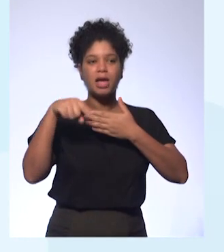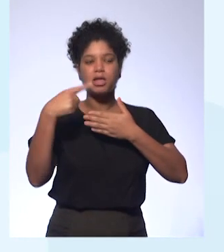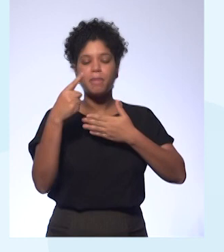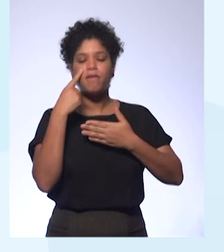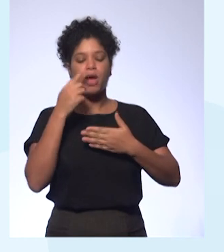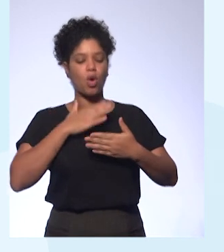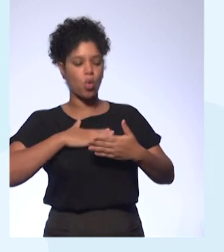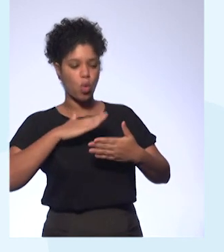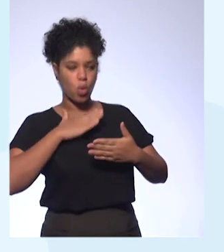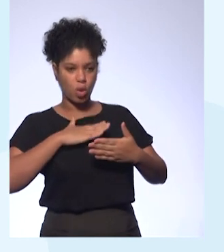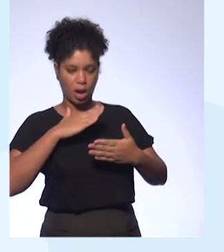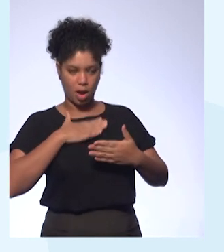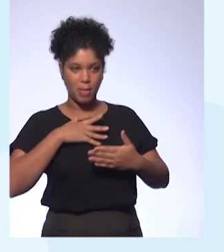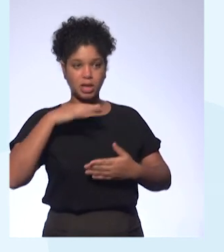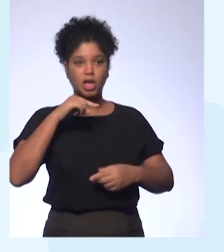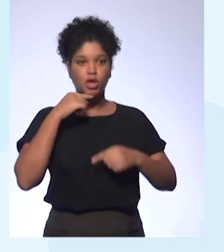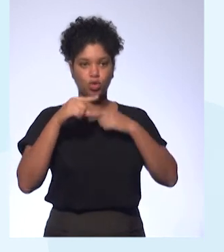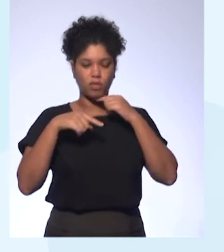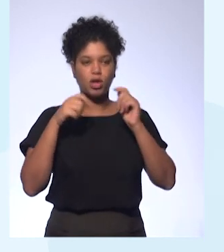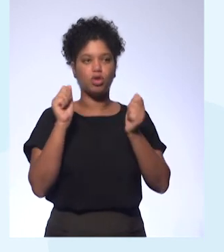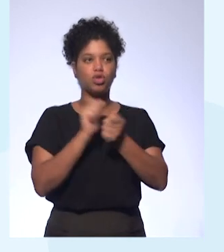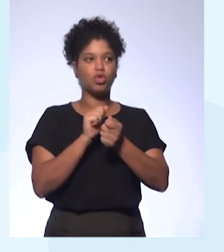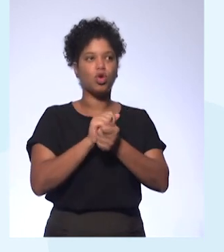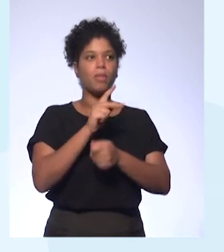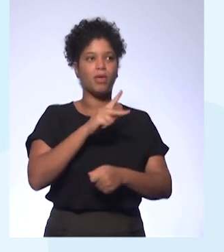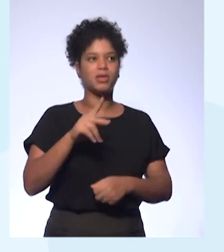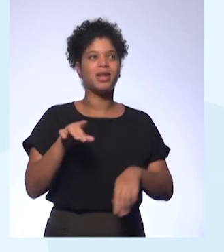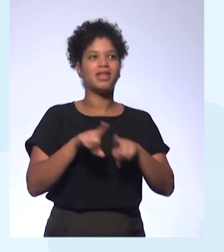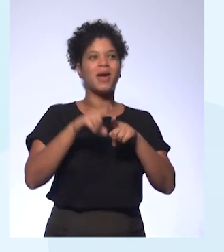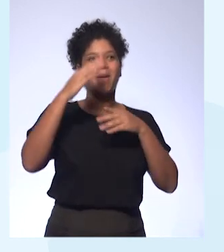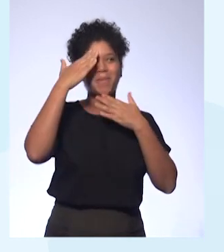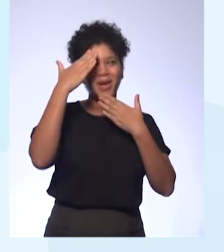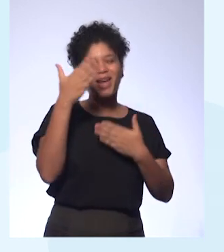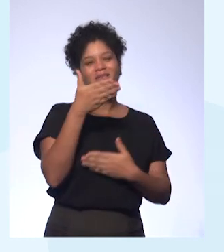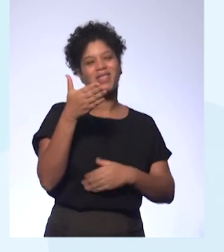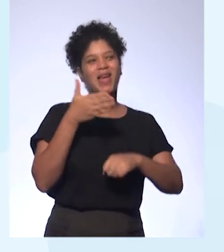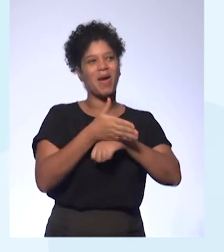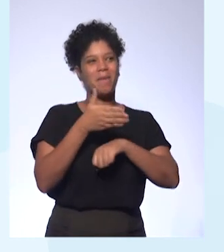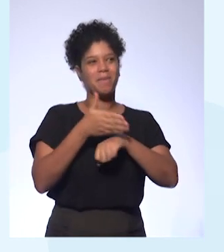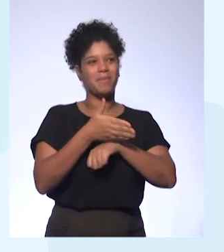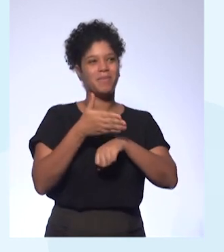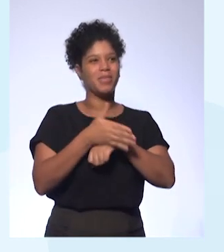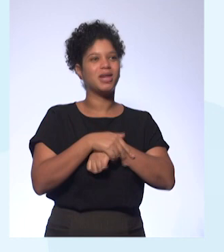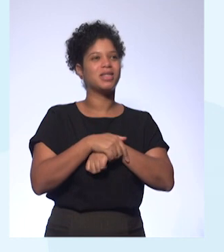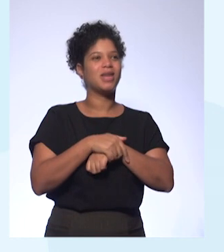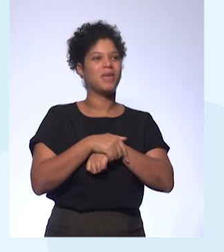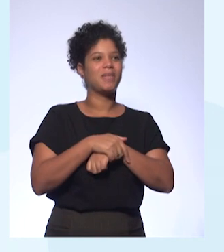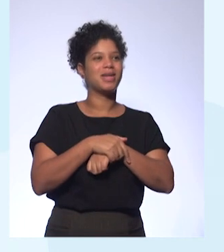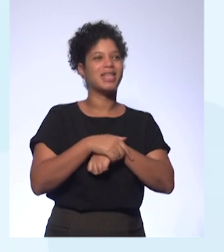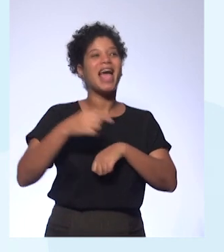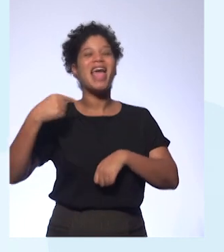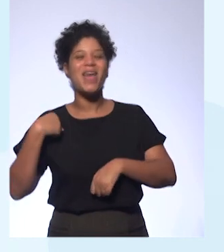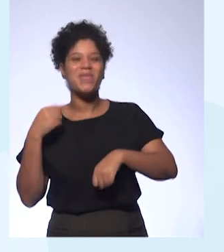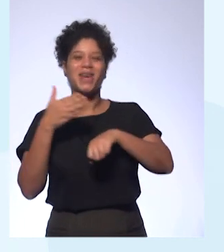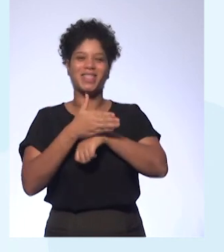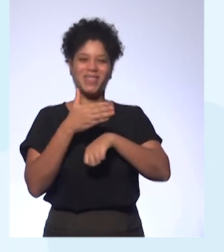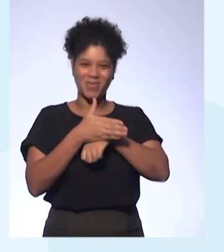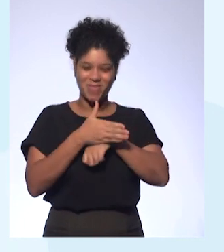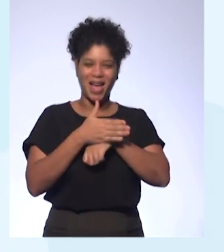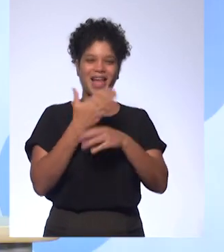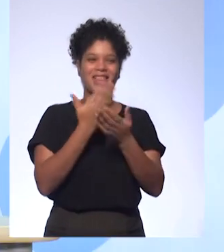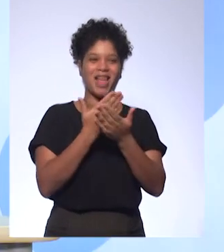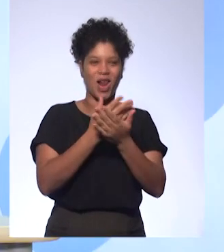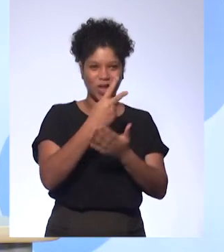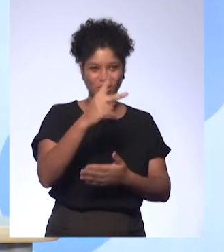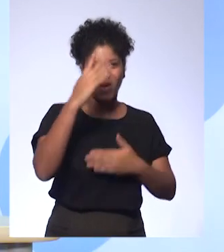a dúvida com o professor de vocês, perfeito? E eu queria agradecer, professor, pela sua participação, por eu ter participado dessa aula, muito